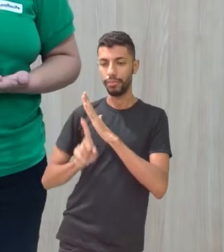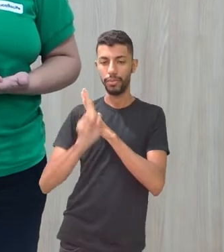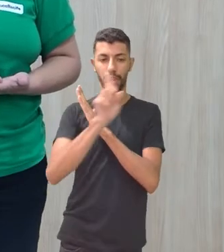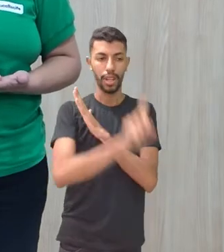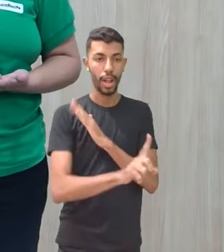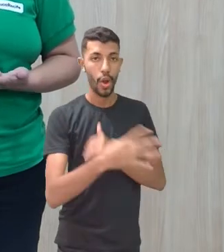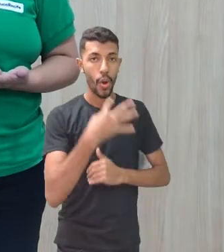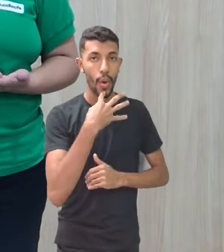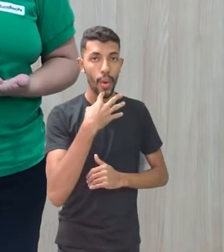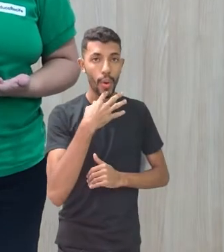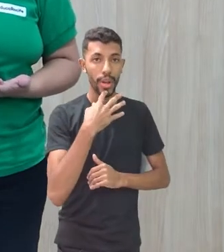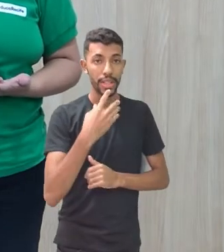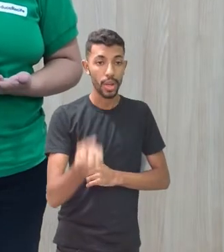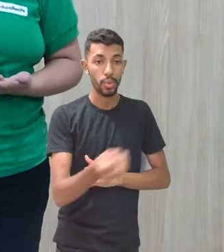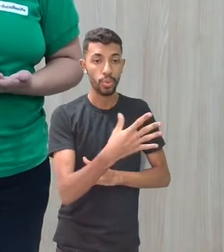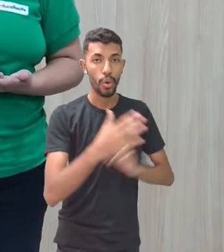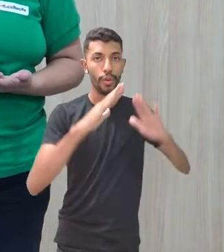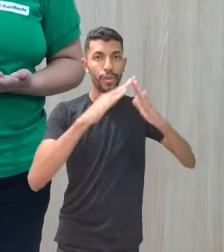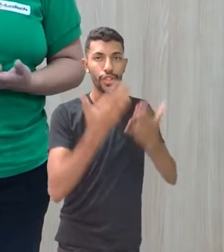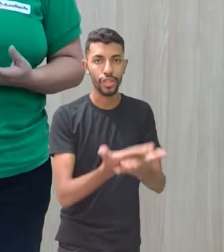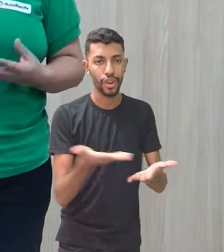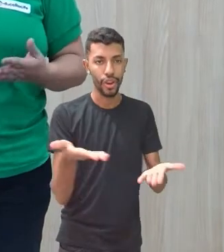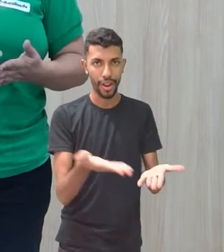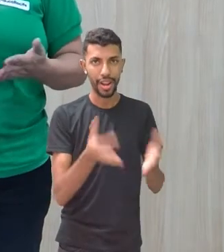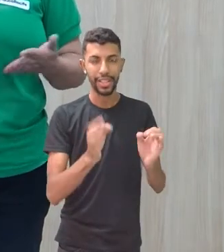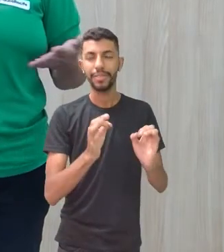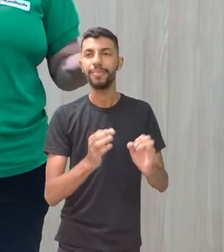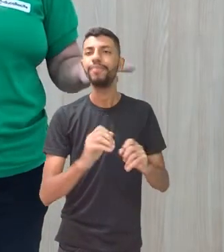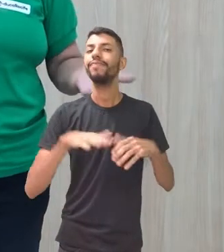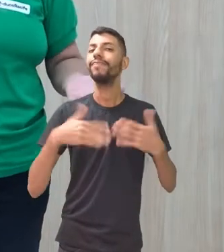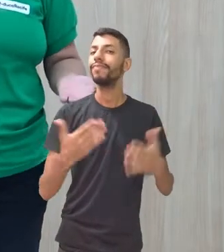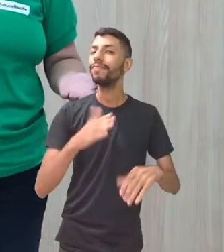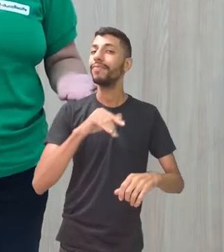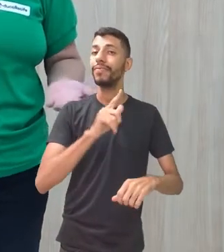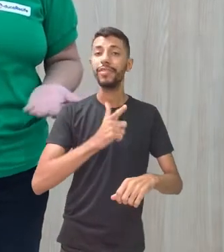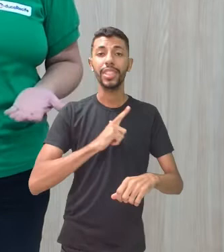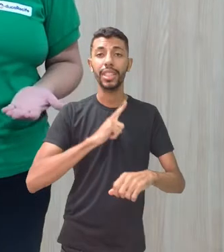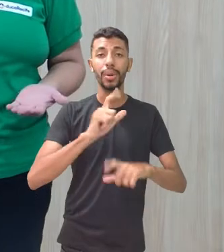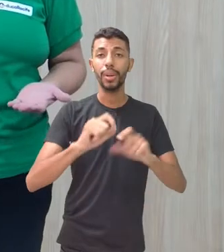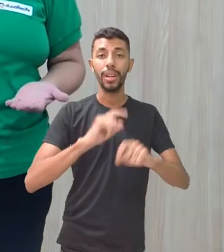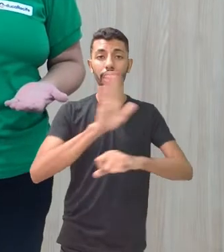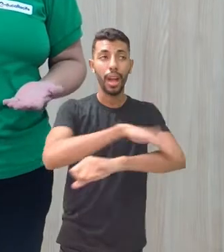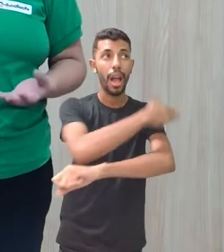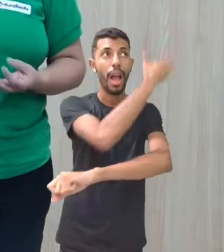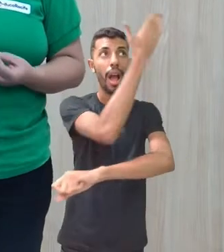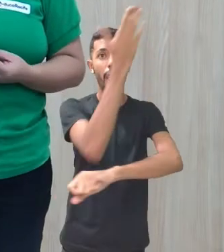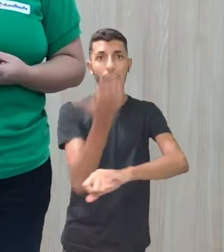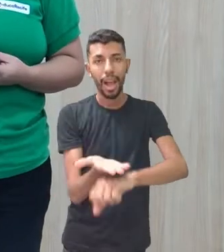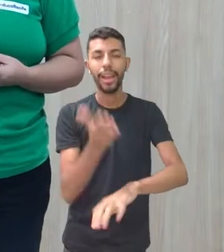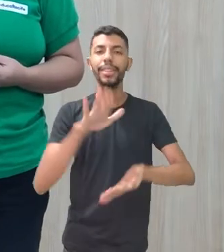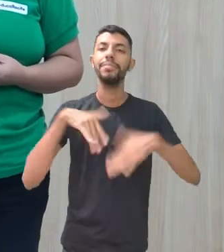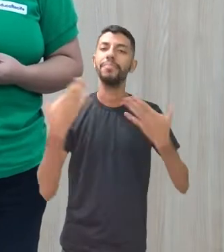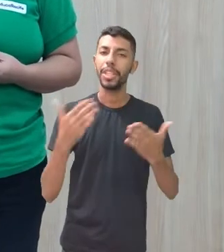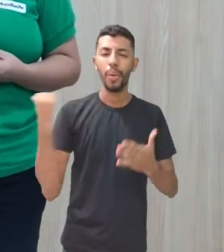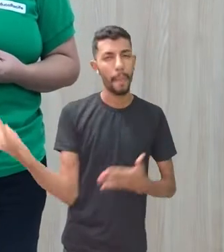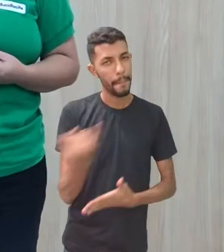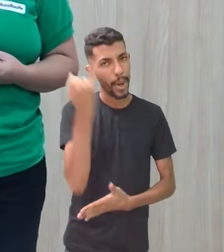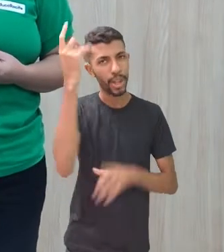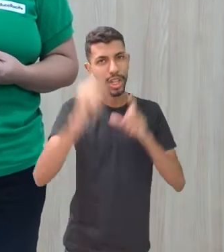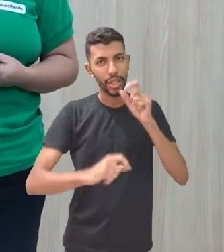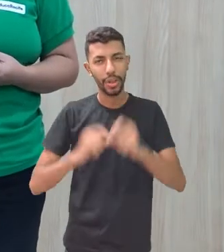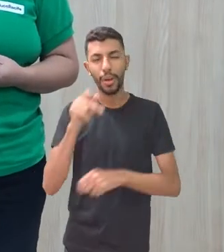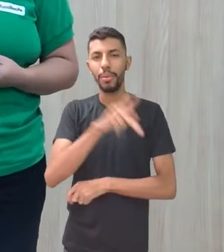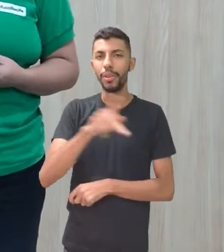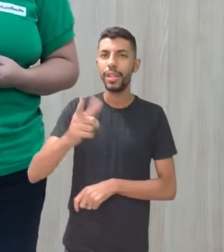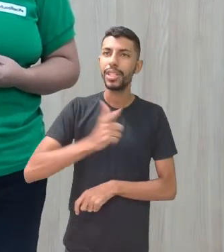outro mundo, que é a escola, não é? Na creche ela vai passar o dia inteiro lá, então é importante que o professor